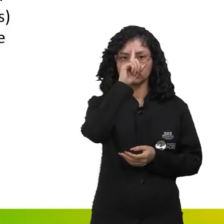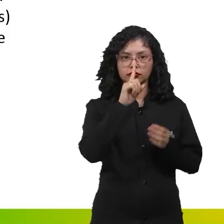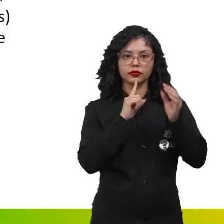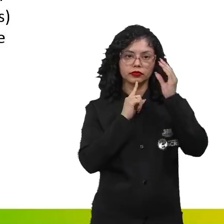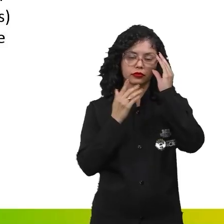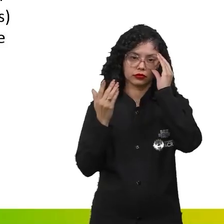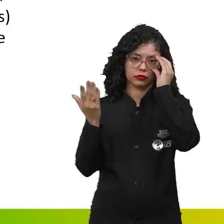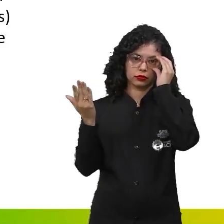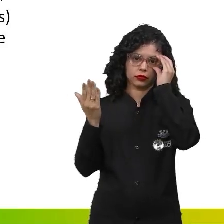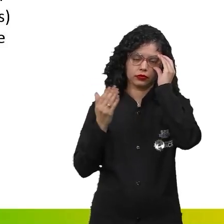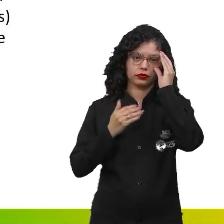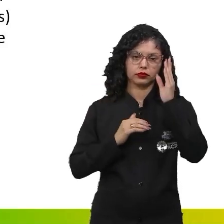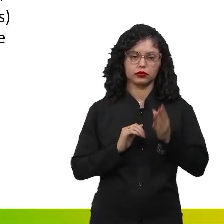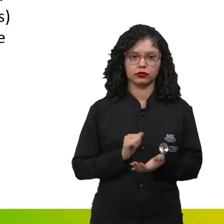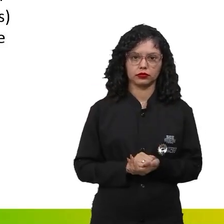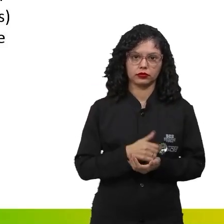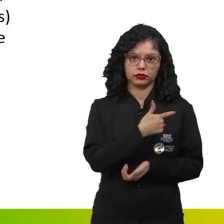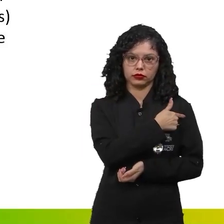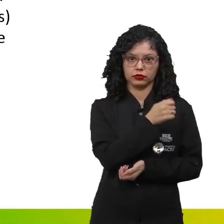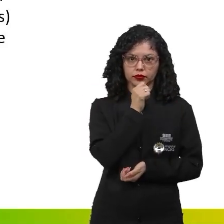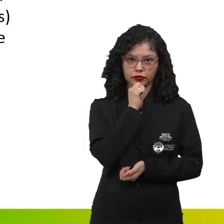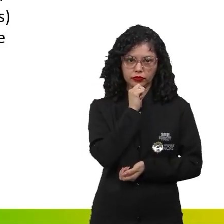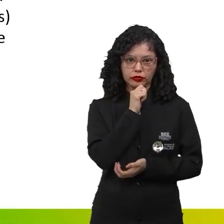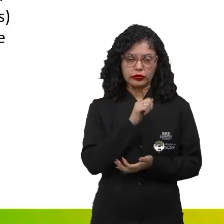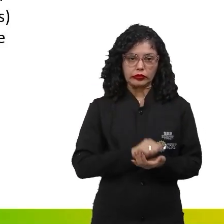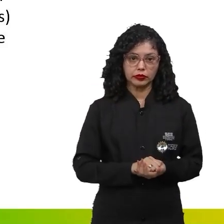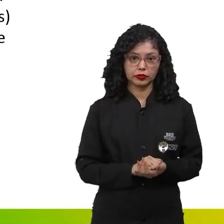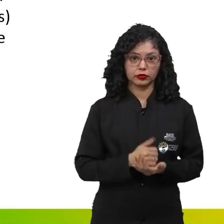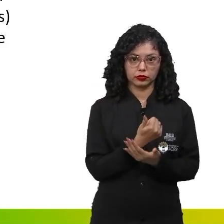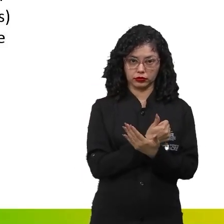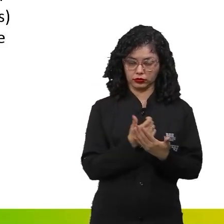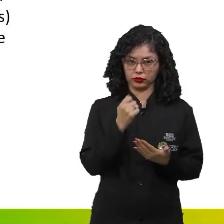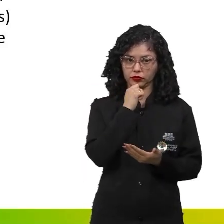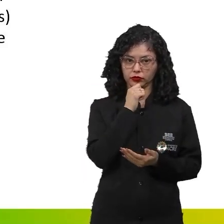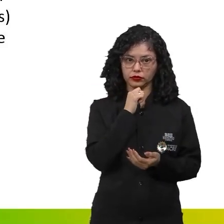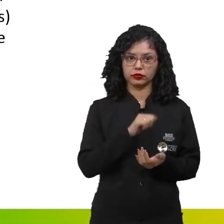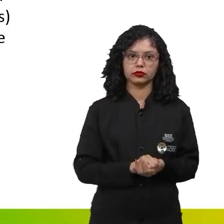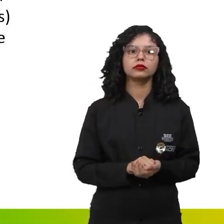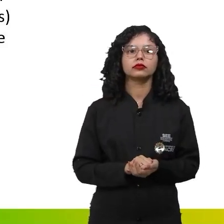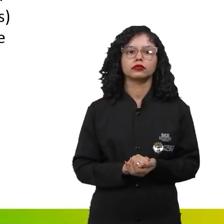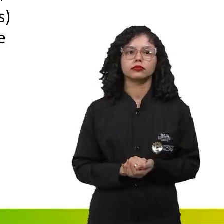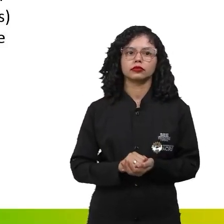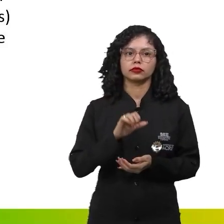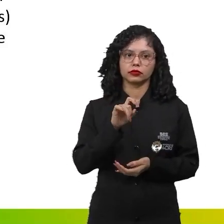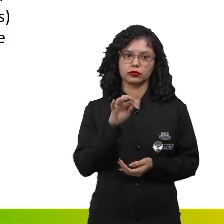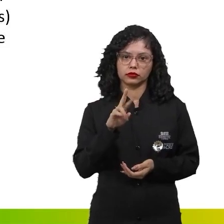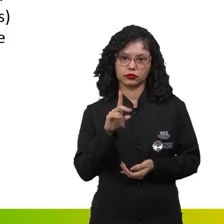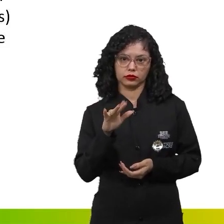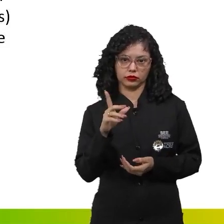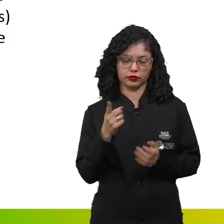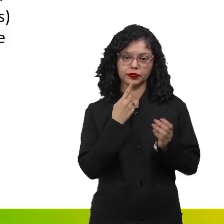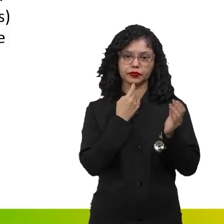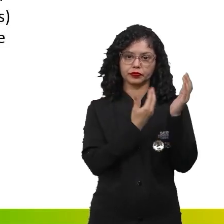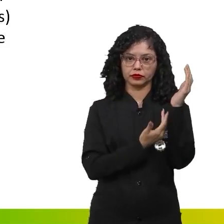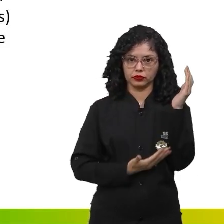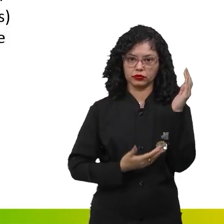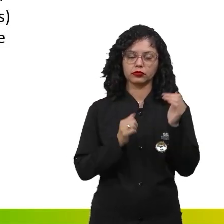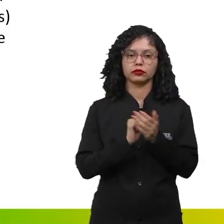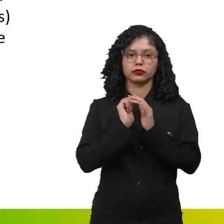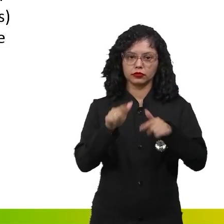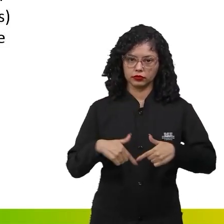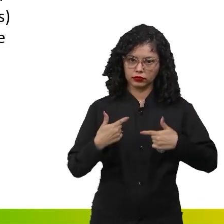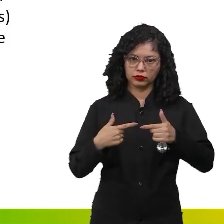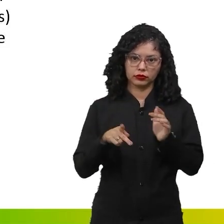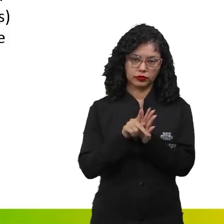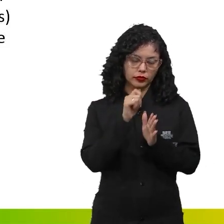como é que funciona, ó. A vacina, ela atinge a corrente sanguínea. Então, as células de defesa